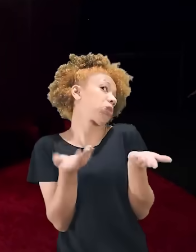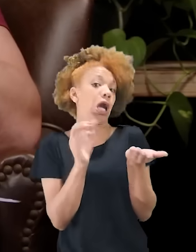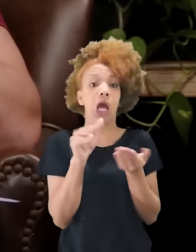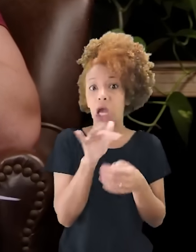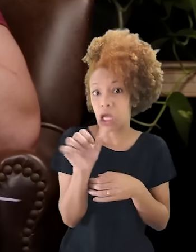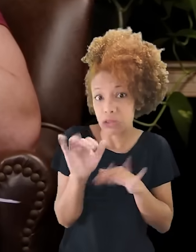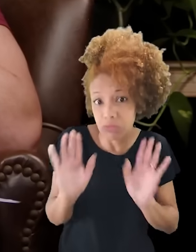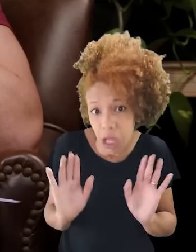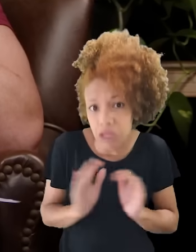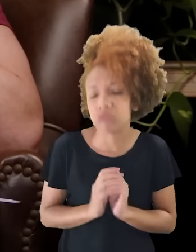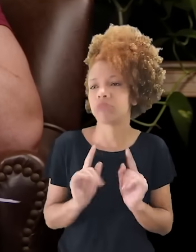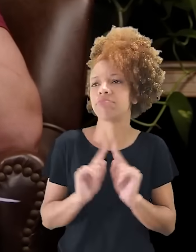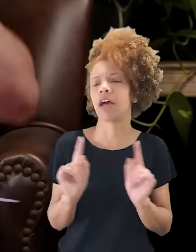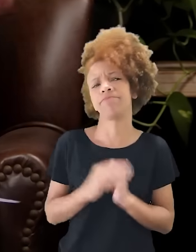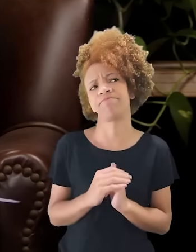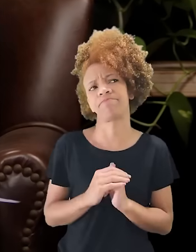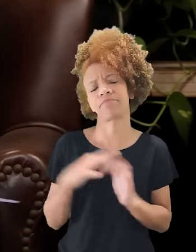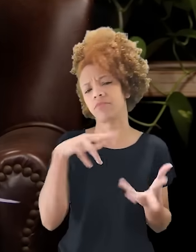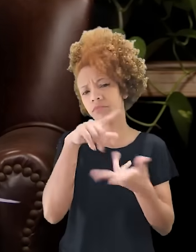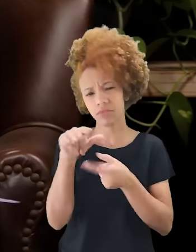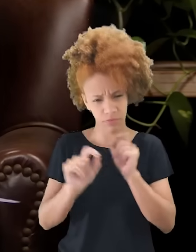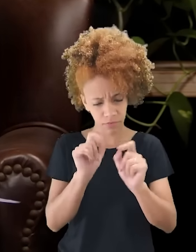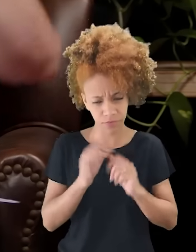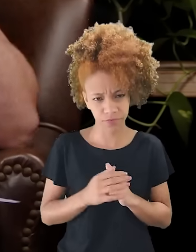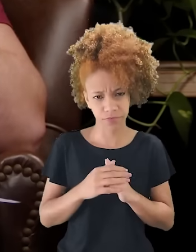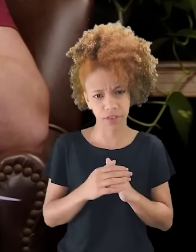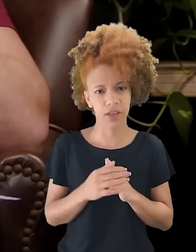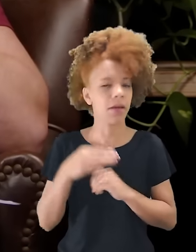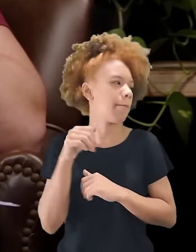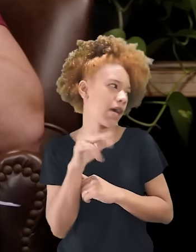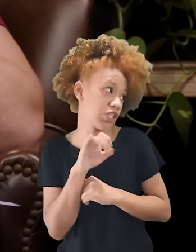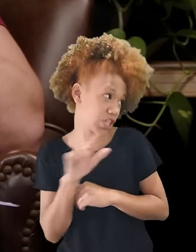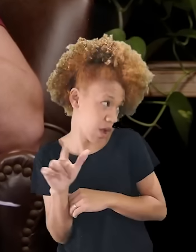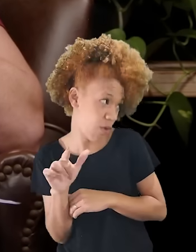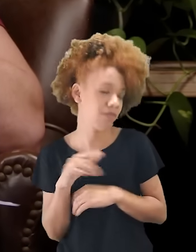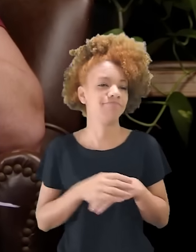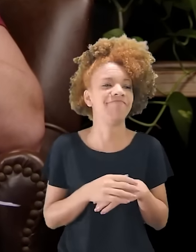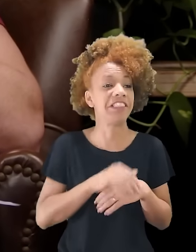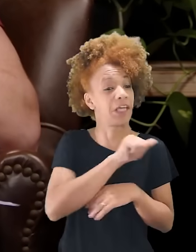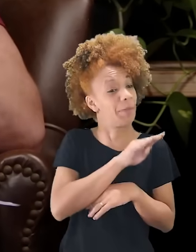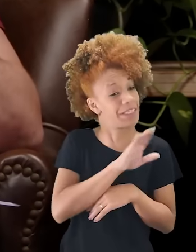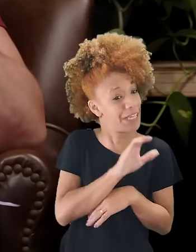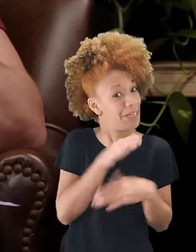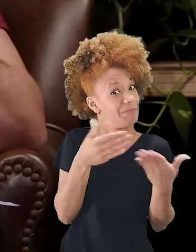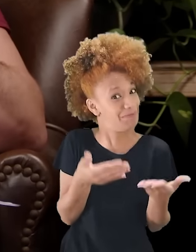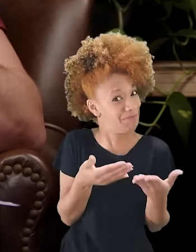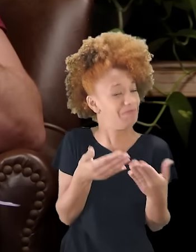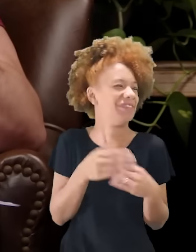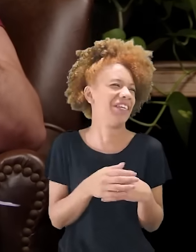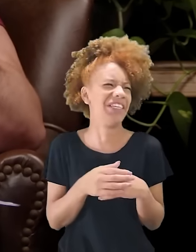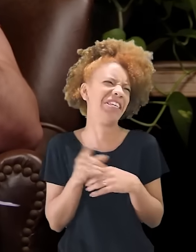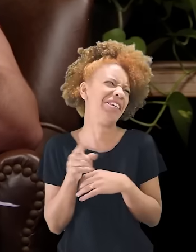o nosso universo é dar uma volta ali em Marechal Hermes e São Bernardo Campo né E lá a moda da